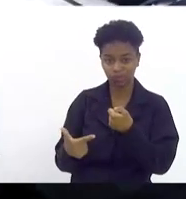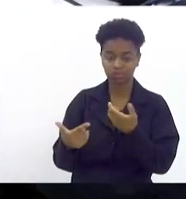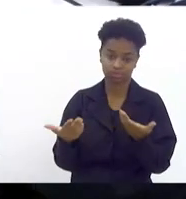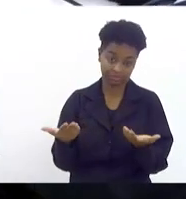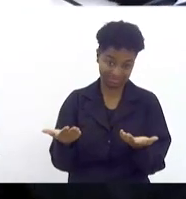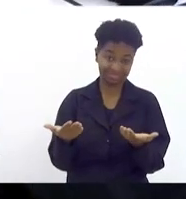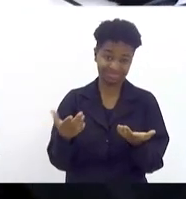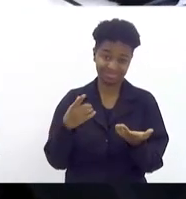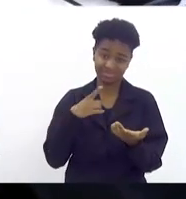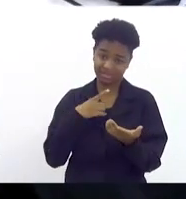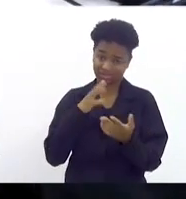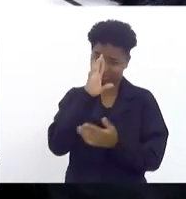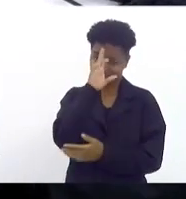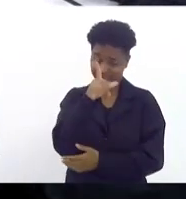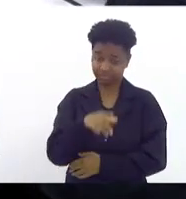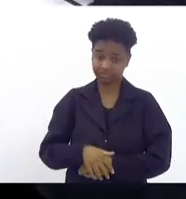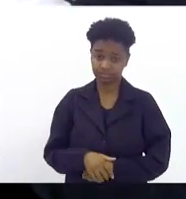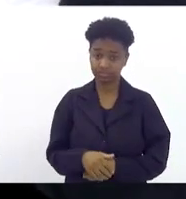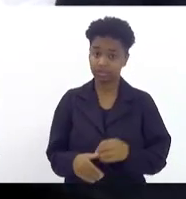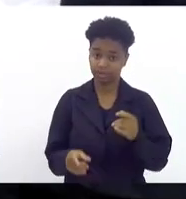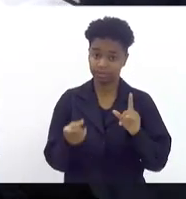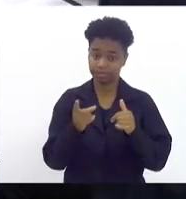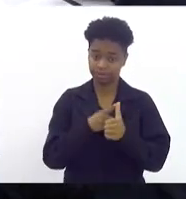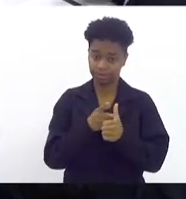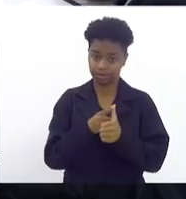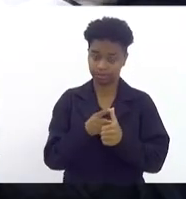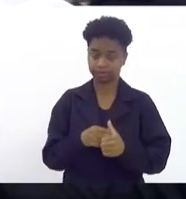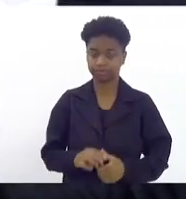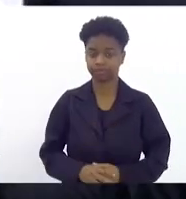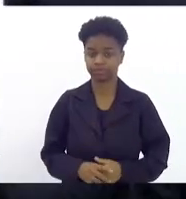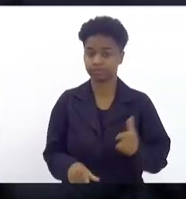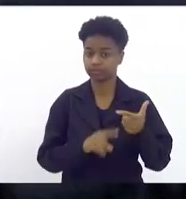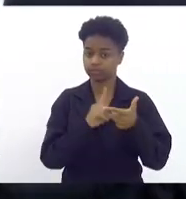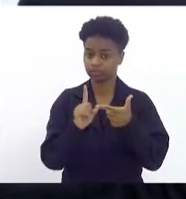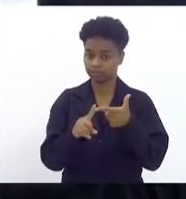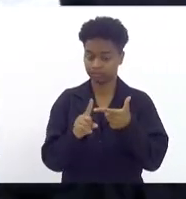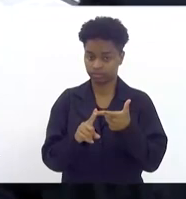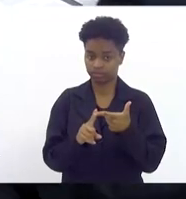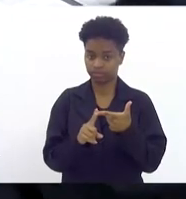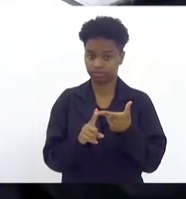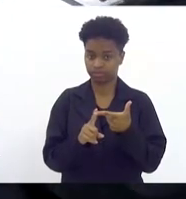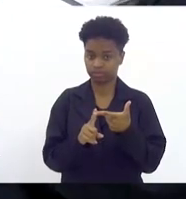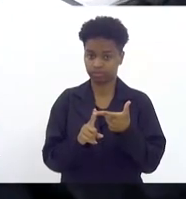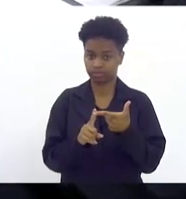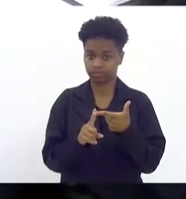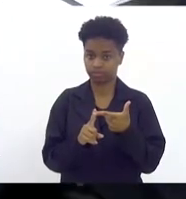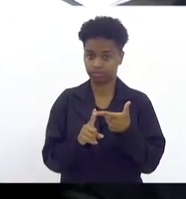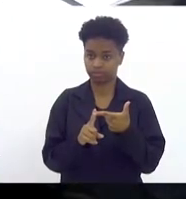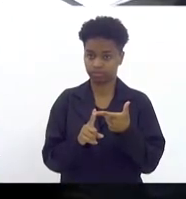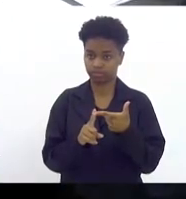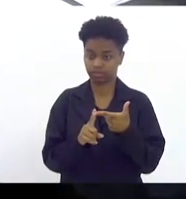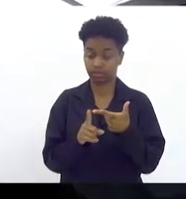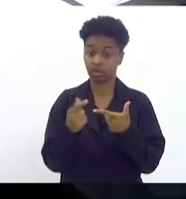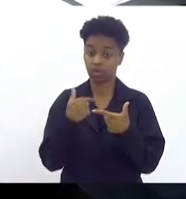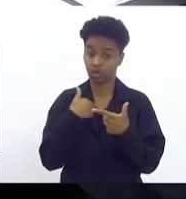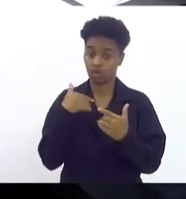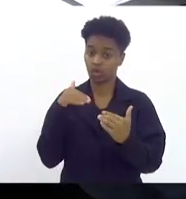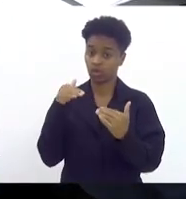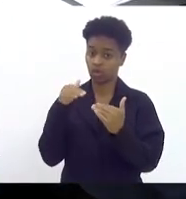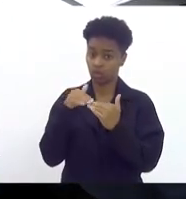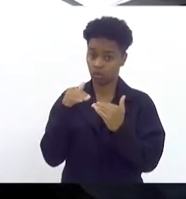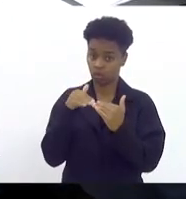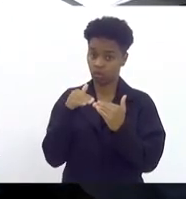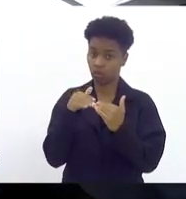Né? Bom, essa é a primeira questão. A segunda... Verdade. Que eu concordo com a